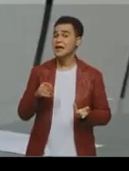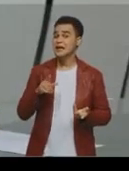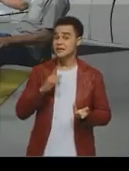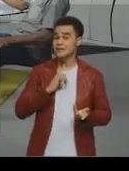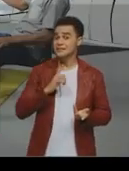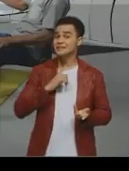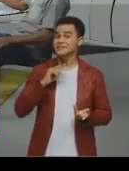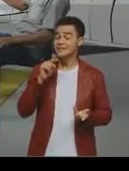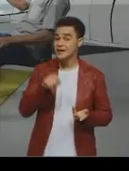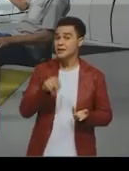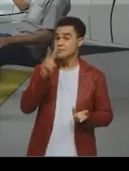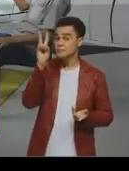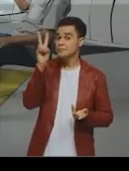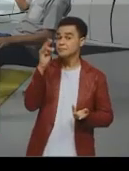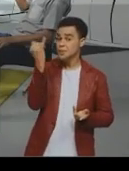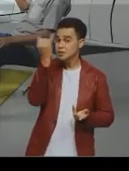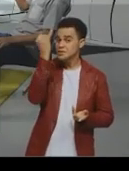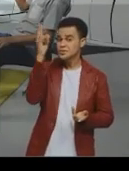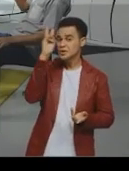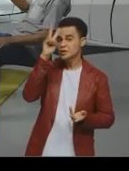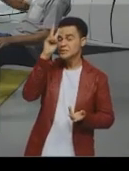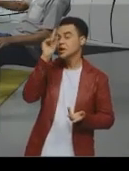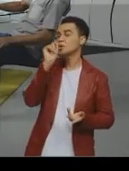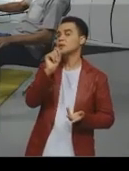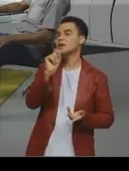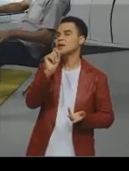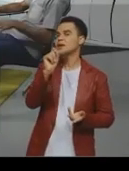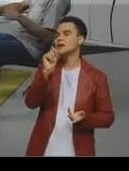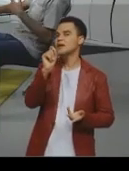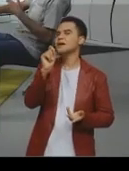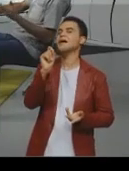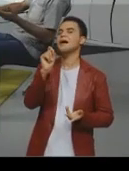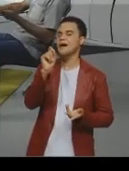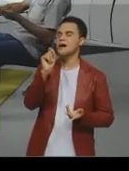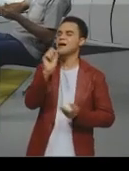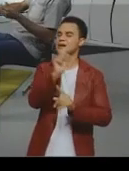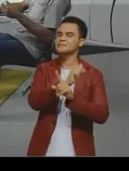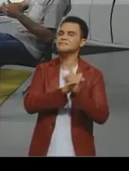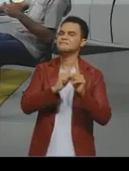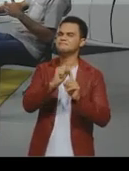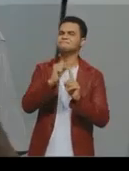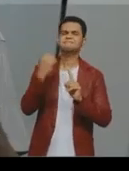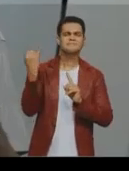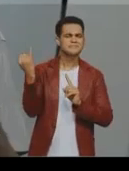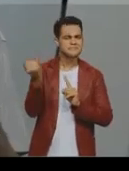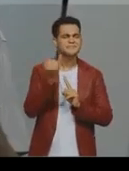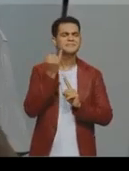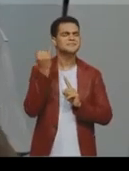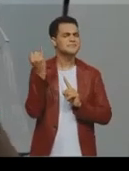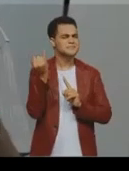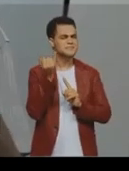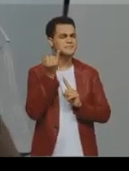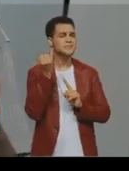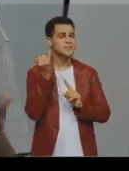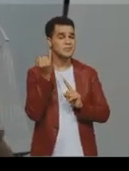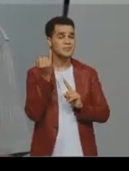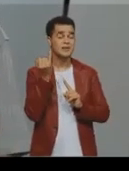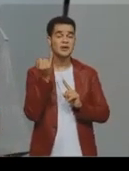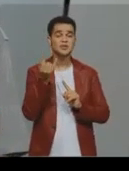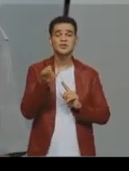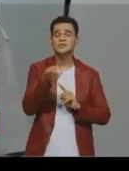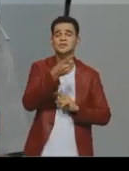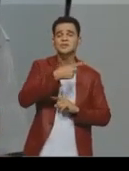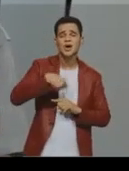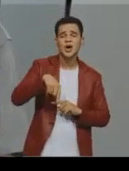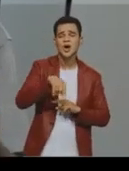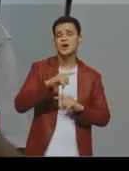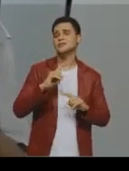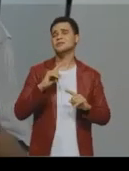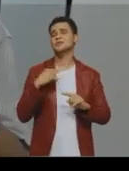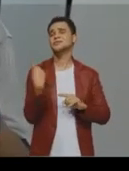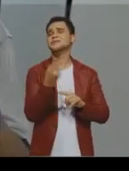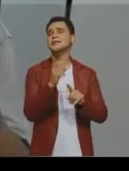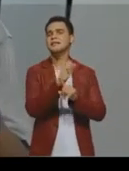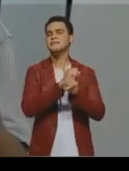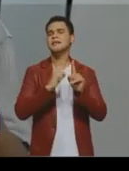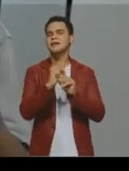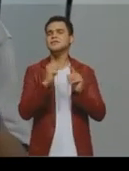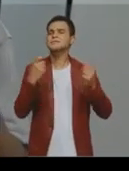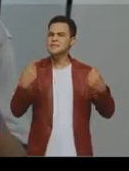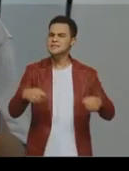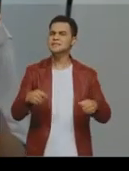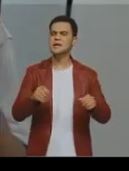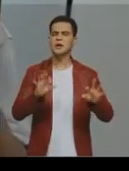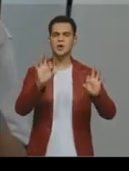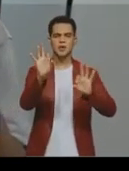importante lembrar que do ponto de vista social também é muito importante que nós sejamos mais organizados. Então,